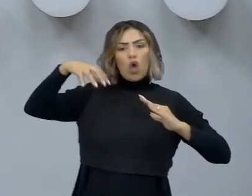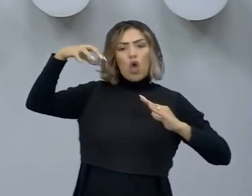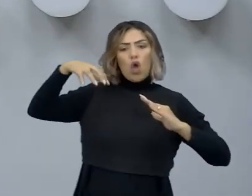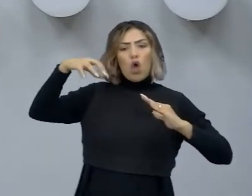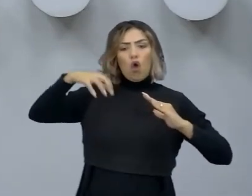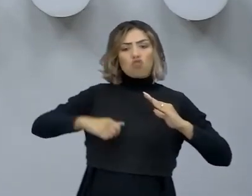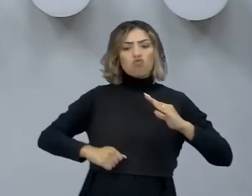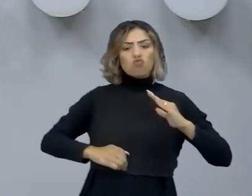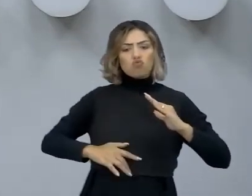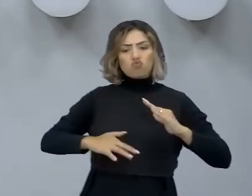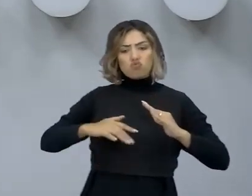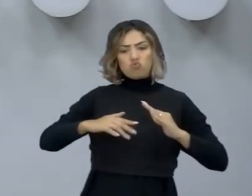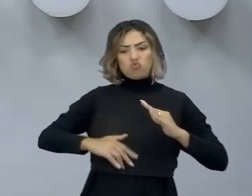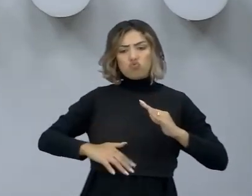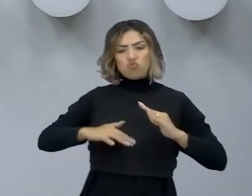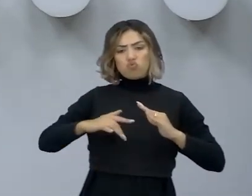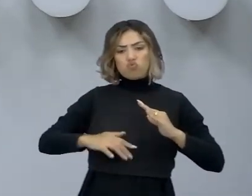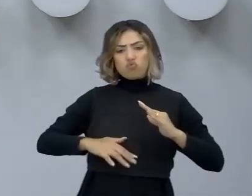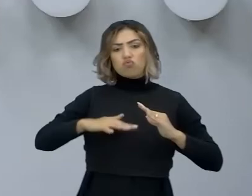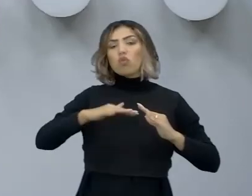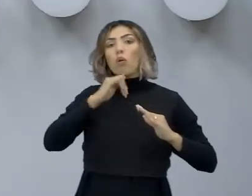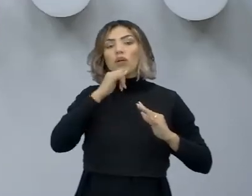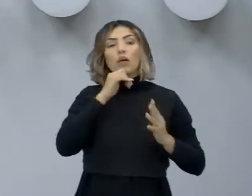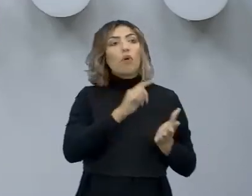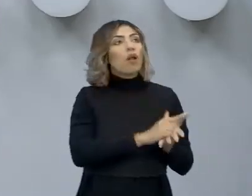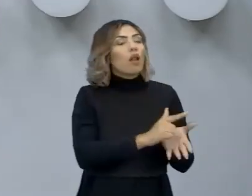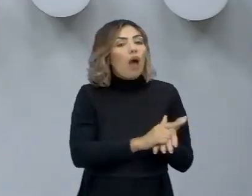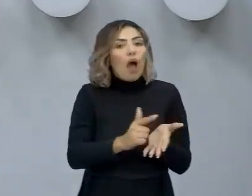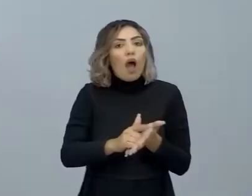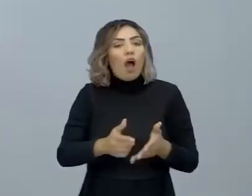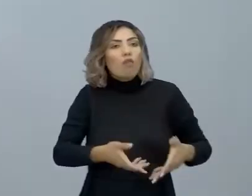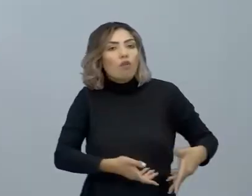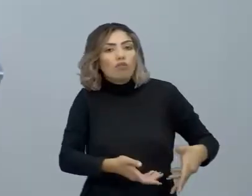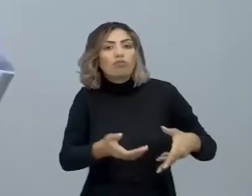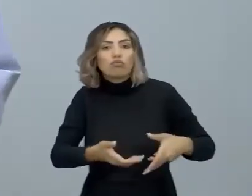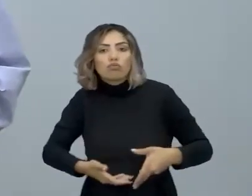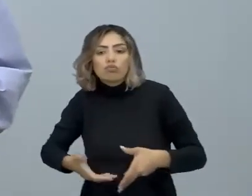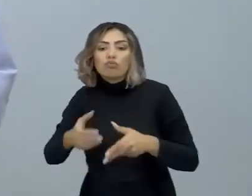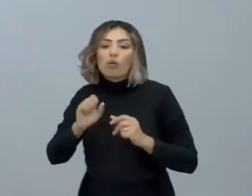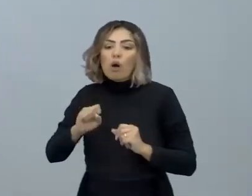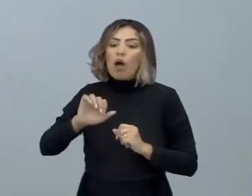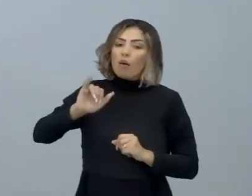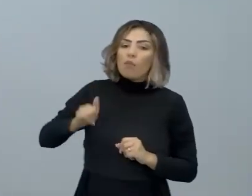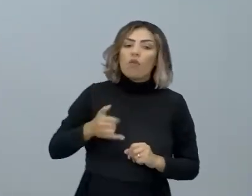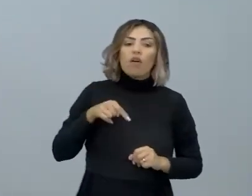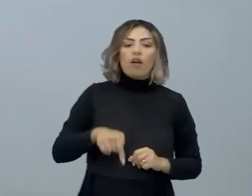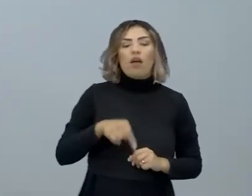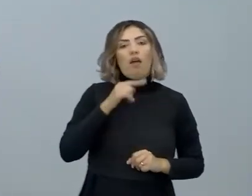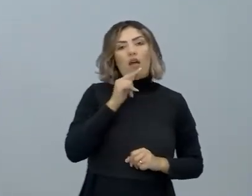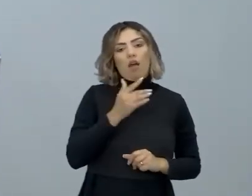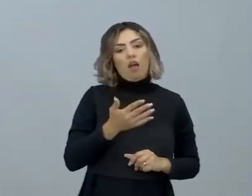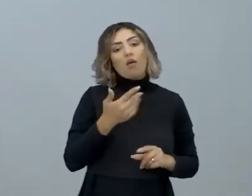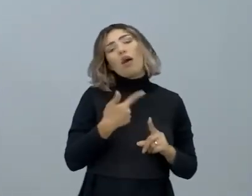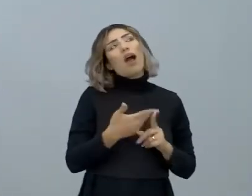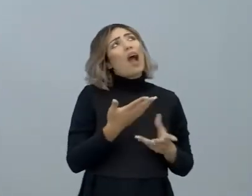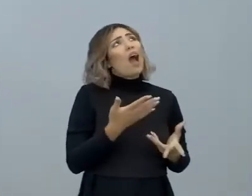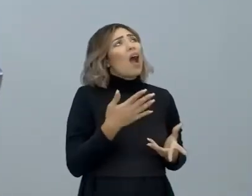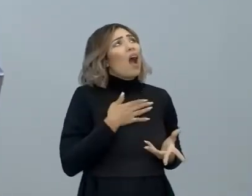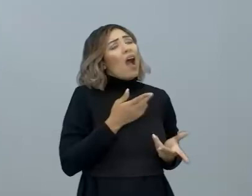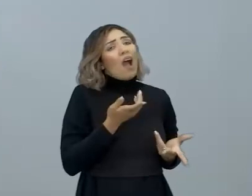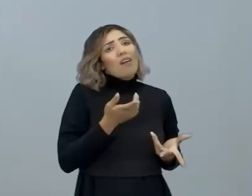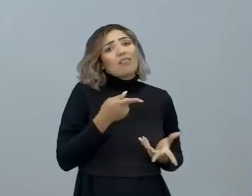chamo meia-culpa, porque assim, é um software assim que para mim é meio que novo, né? E